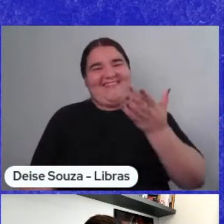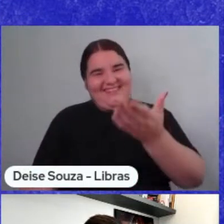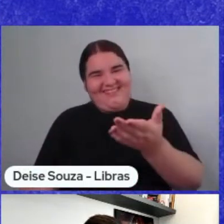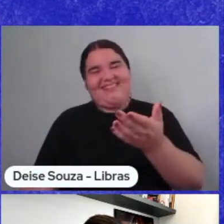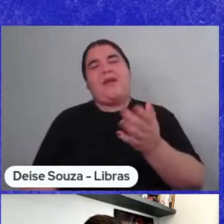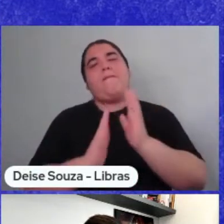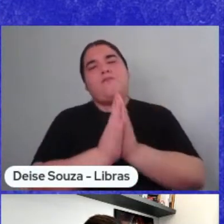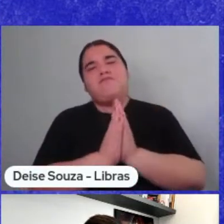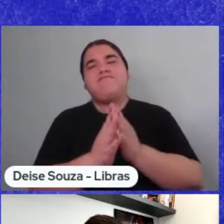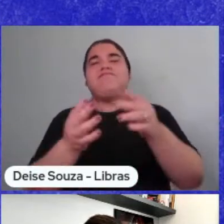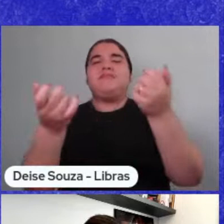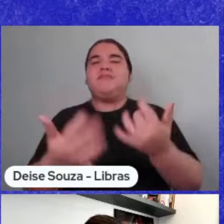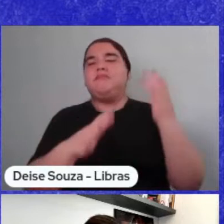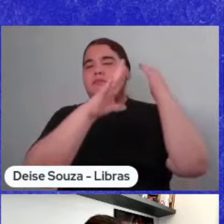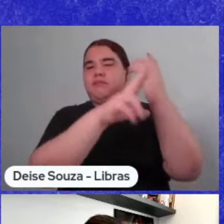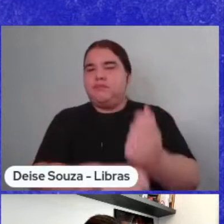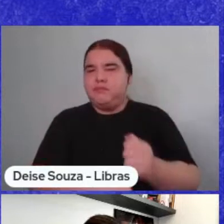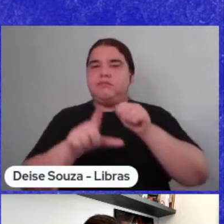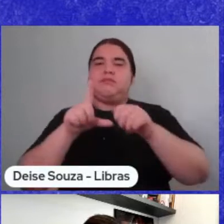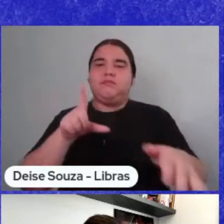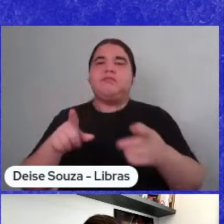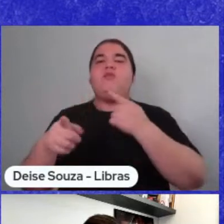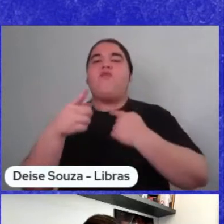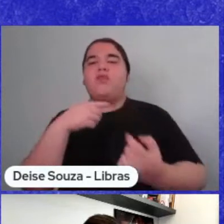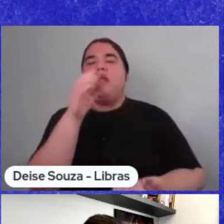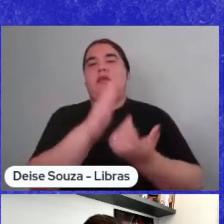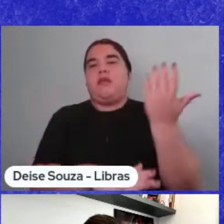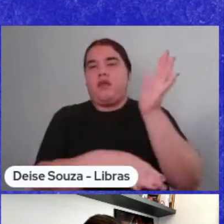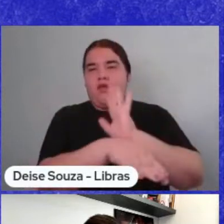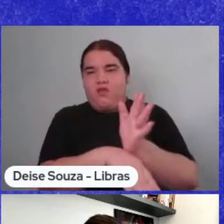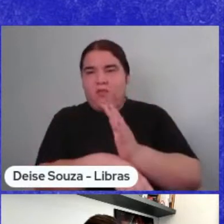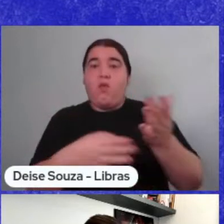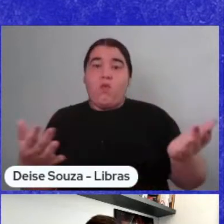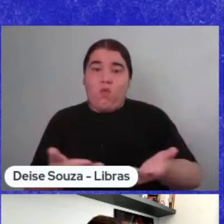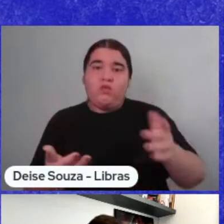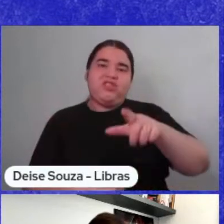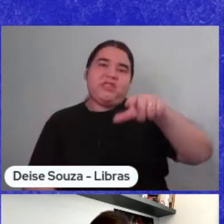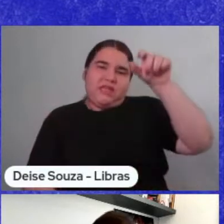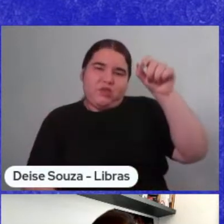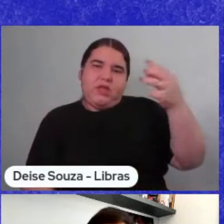tua motivação de fazer esse filme que hoje está aqui selecionado para a terceira edição.